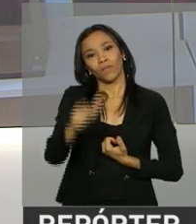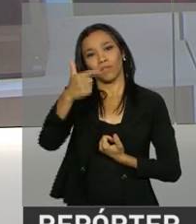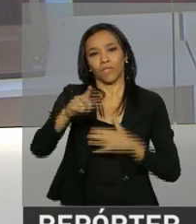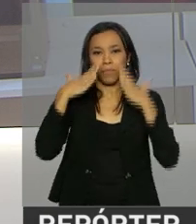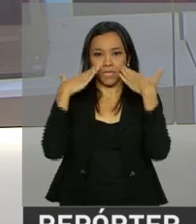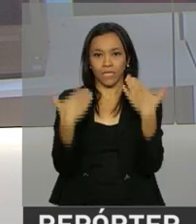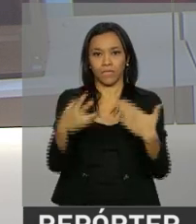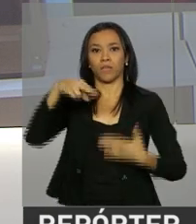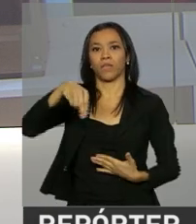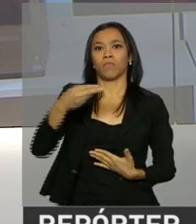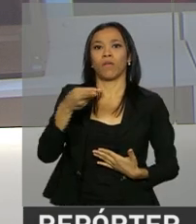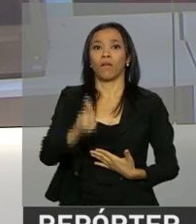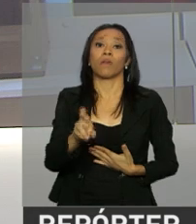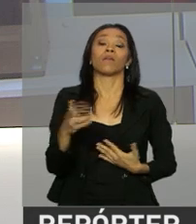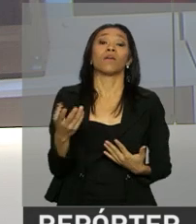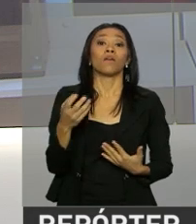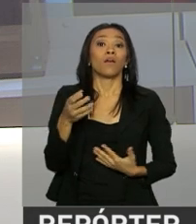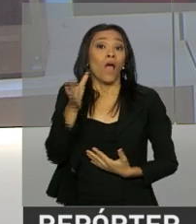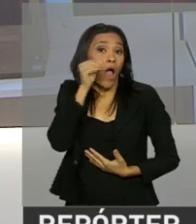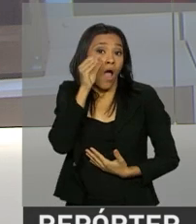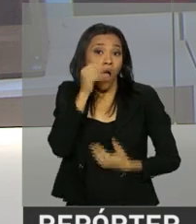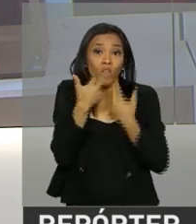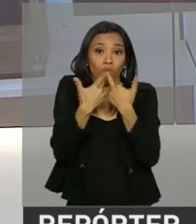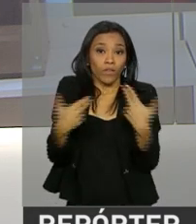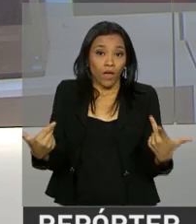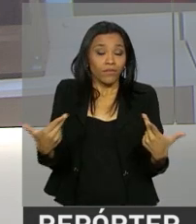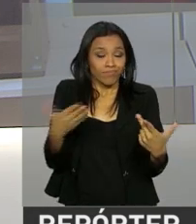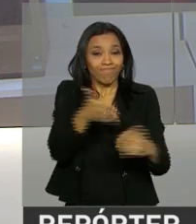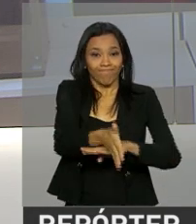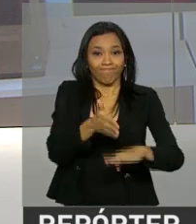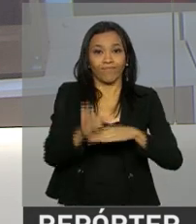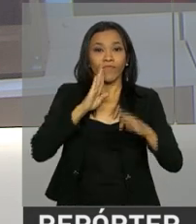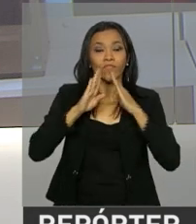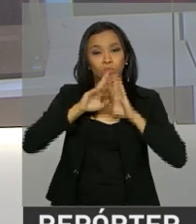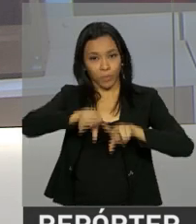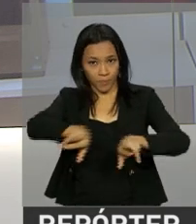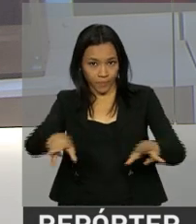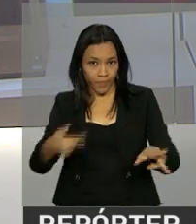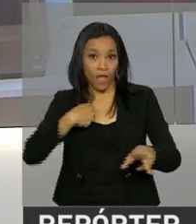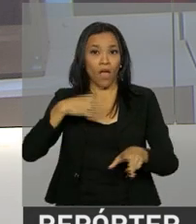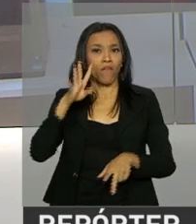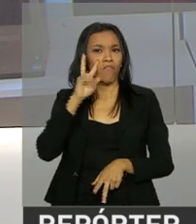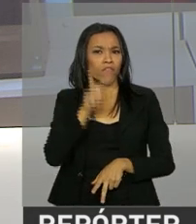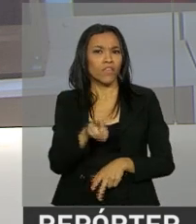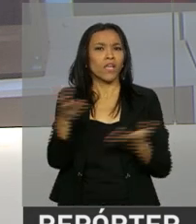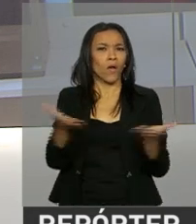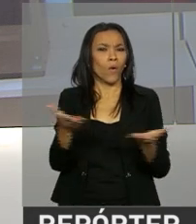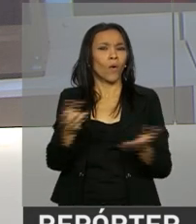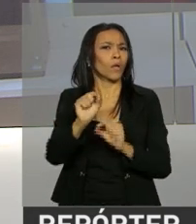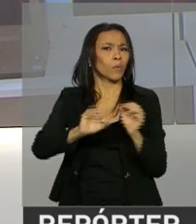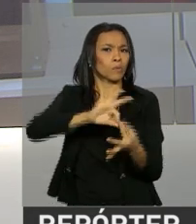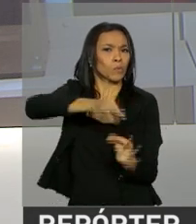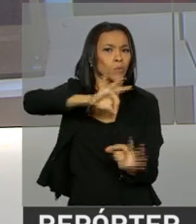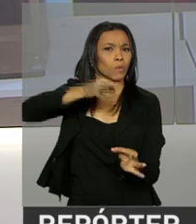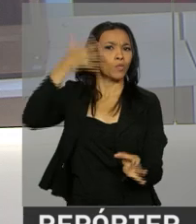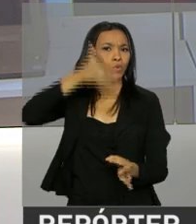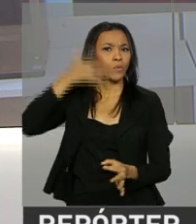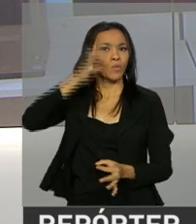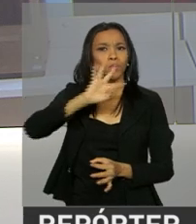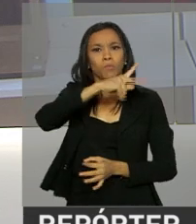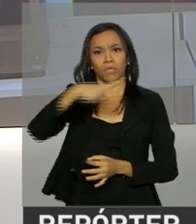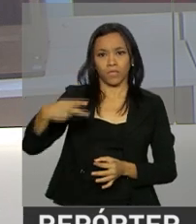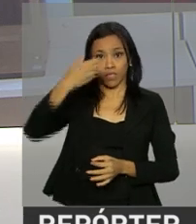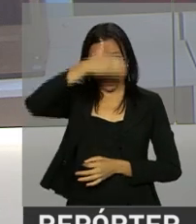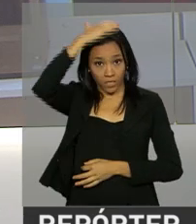do Repórter NBR. Acompanhe também as novidades em nossas redes sociais. Veja agora na íntegra o discurso do presidente